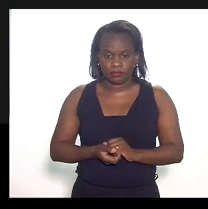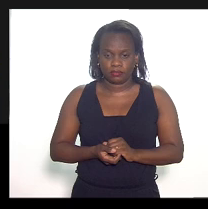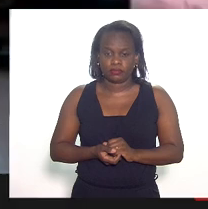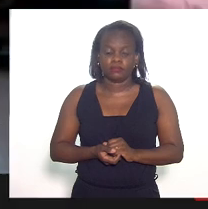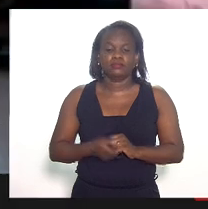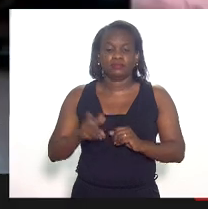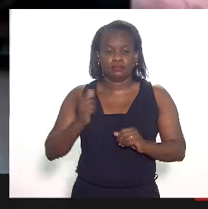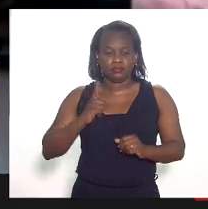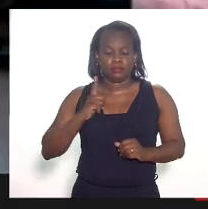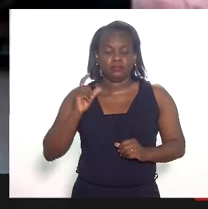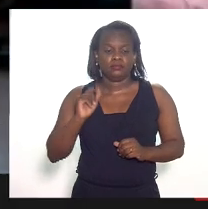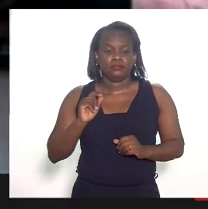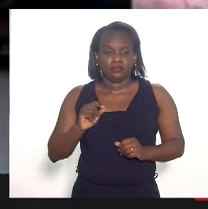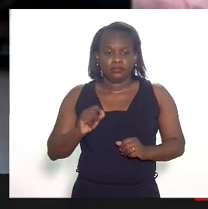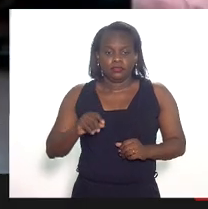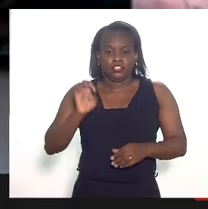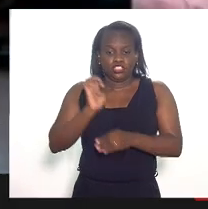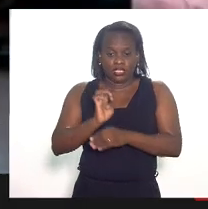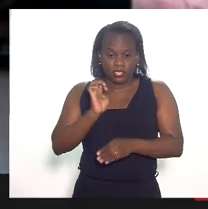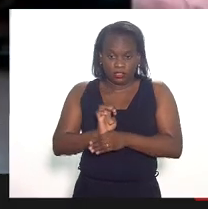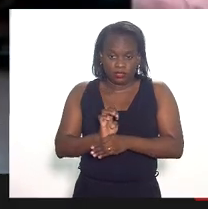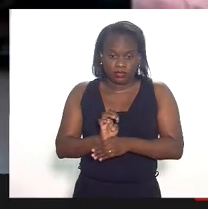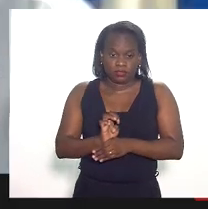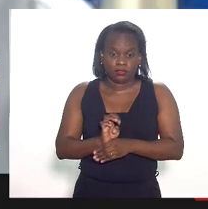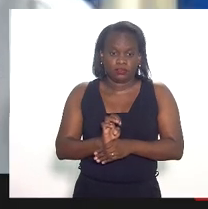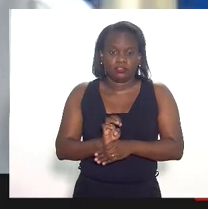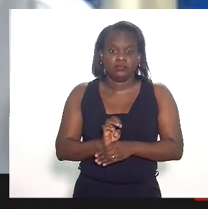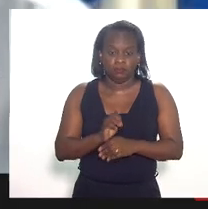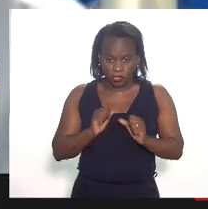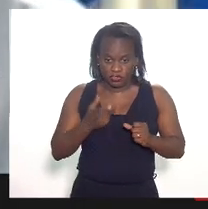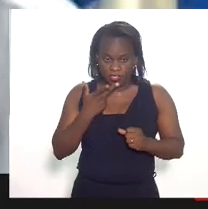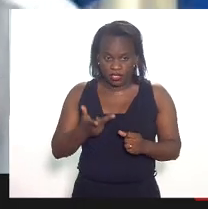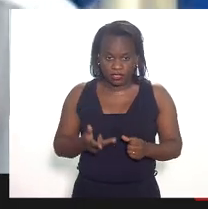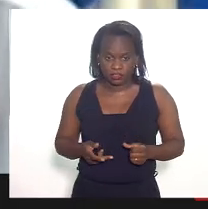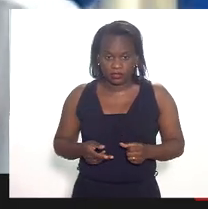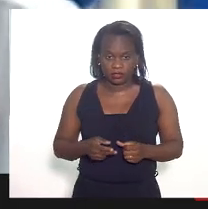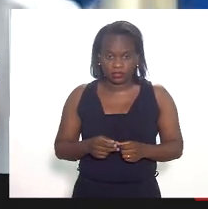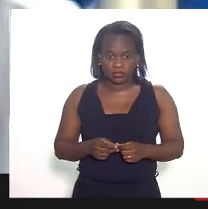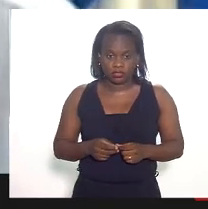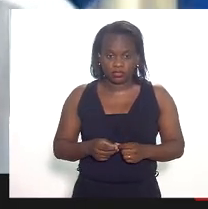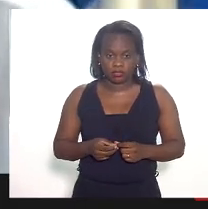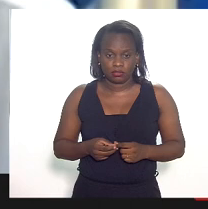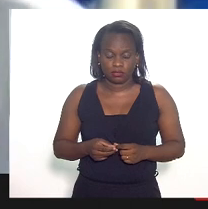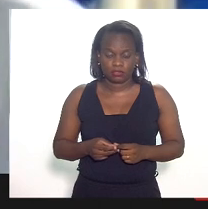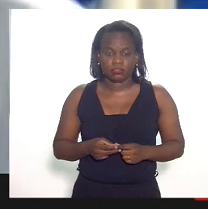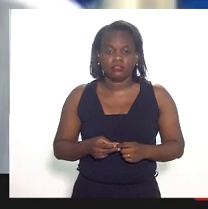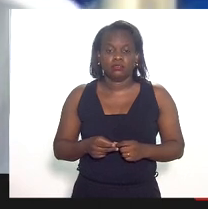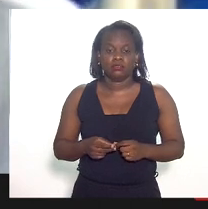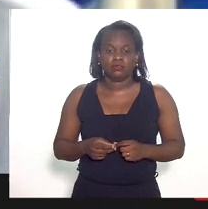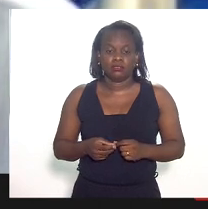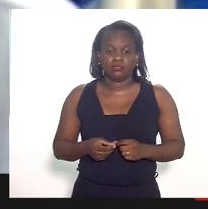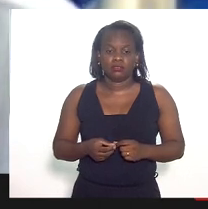3.600. Vamos lá? Nós temos aqui estadual. Depois que eu tô na... Posso falar? Secretário Chaves?